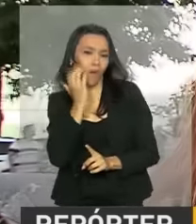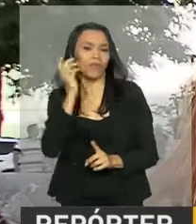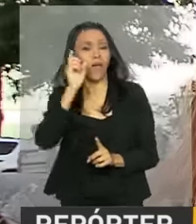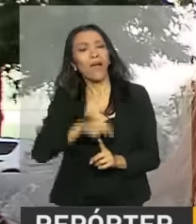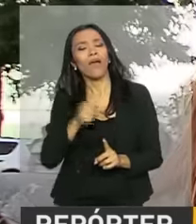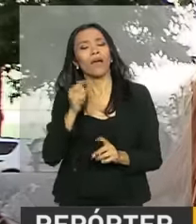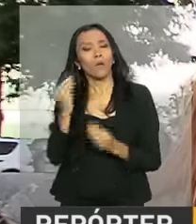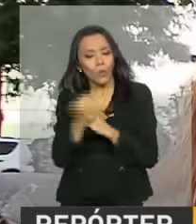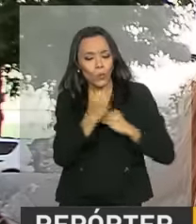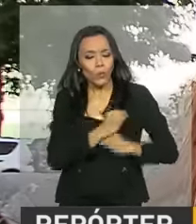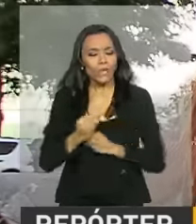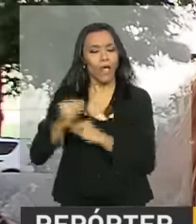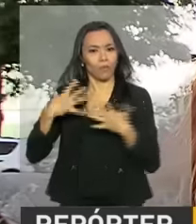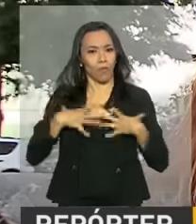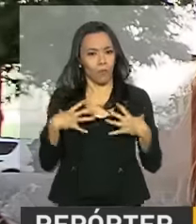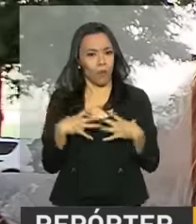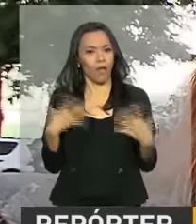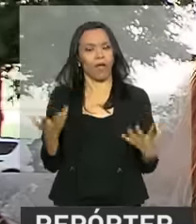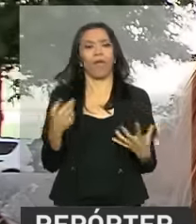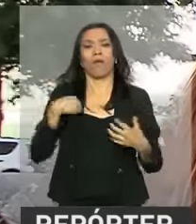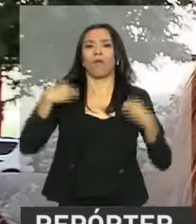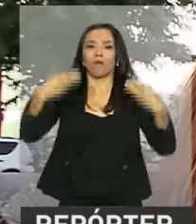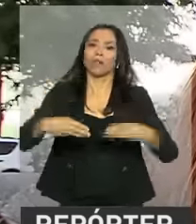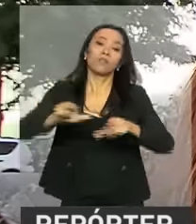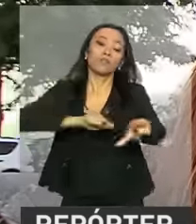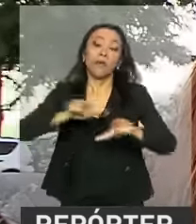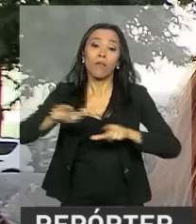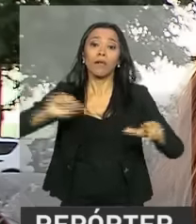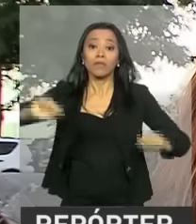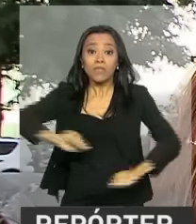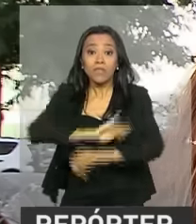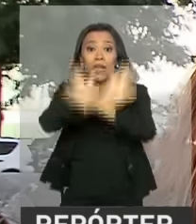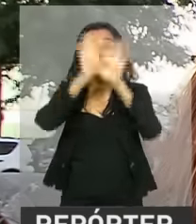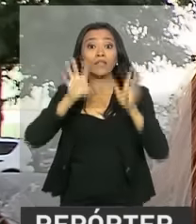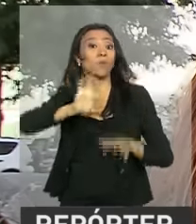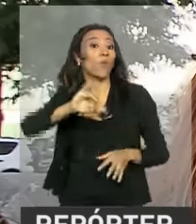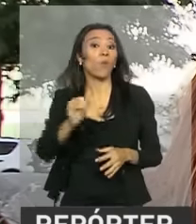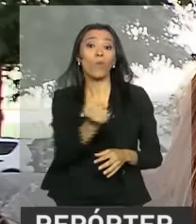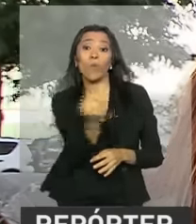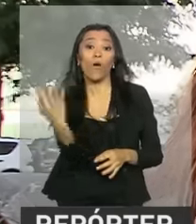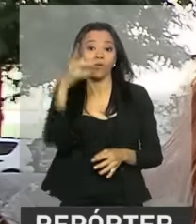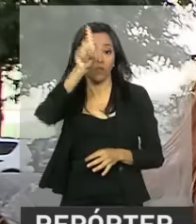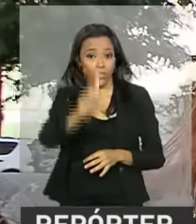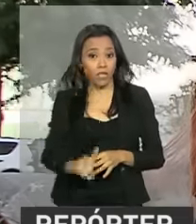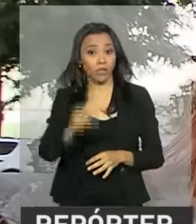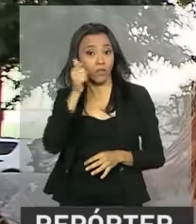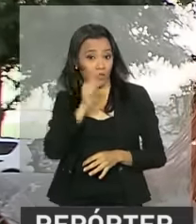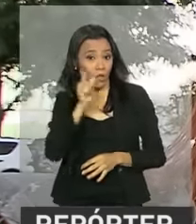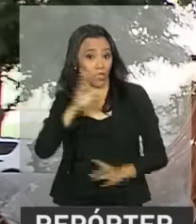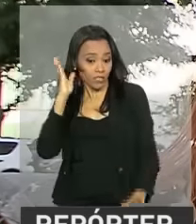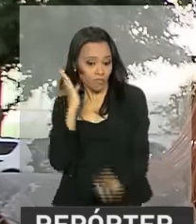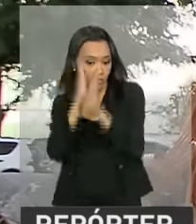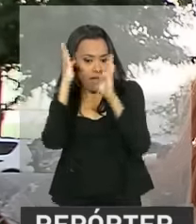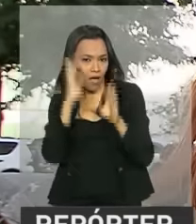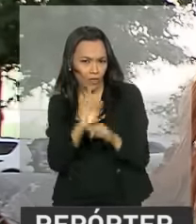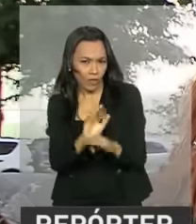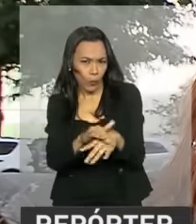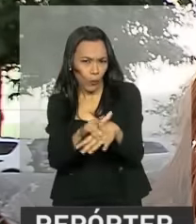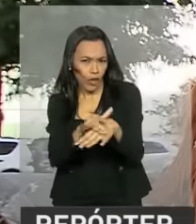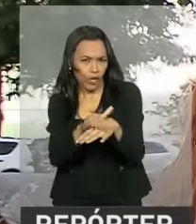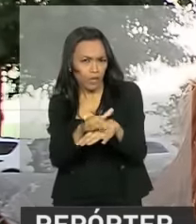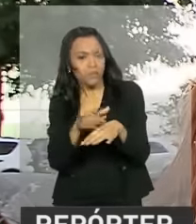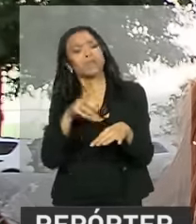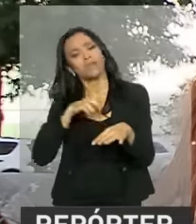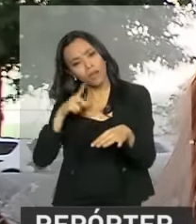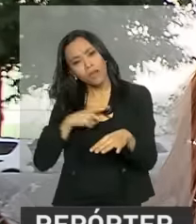câncer de mama o Ministério do Trabalho esclarece quais são os direitos das trabalhadoras diagnosticadas com a doença estão garantidos